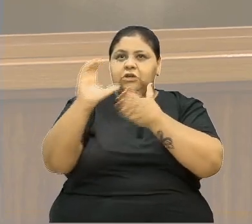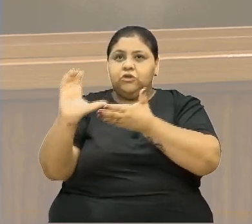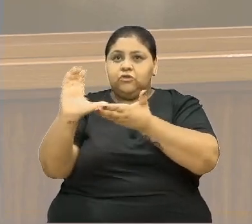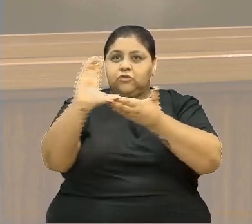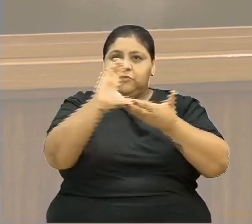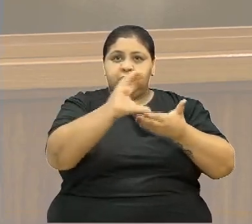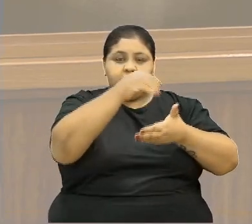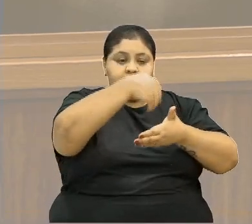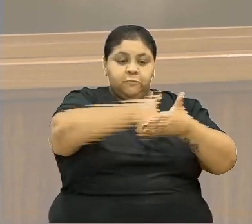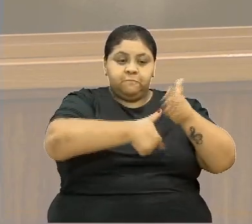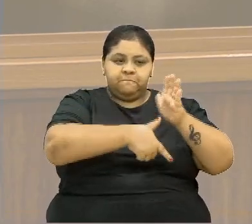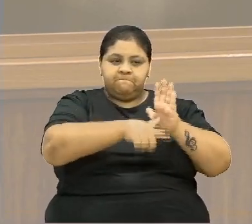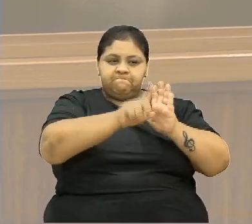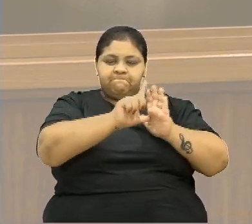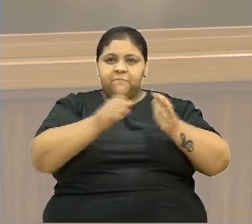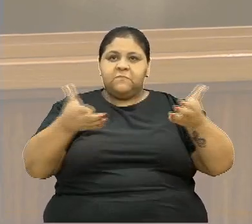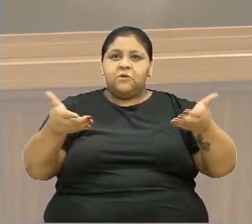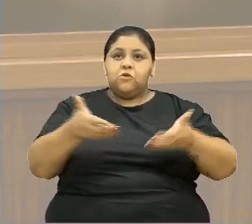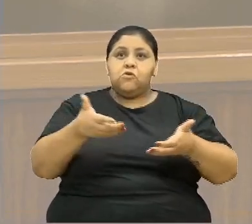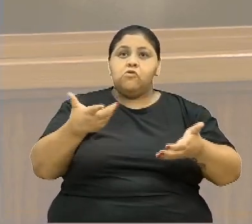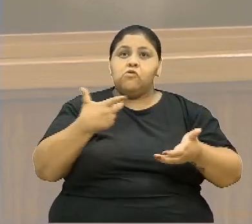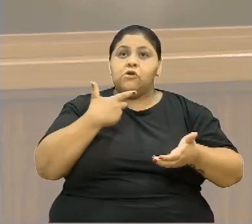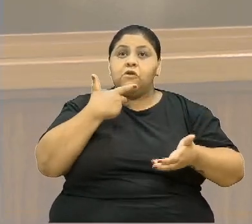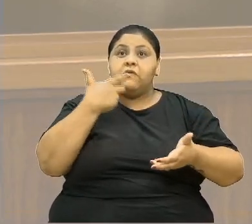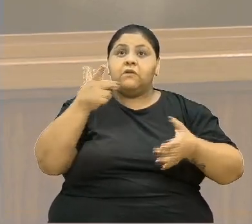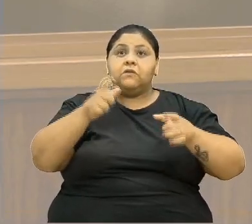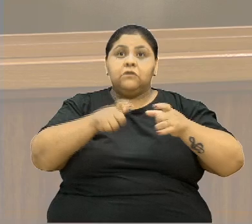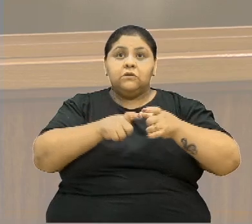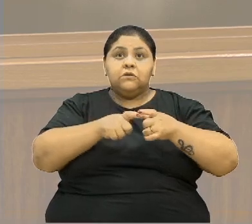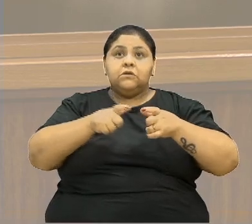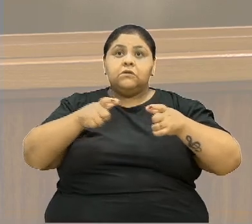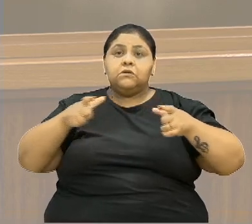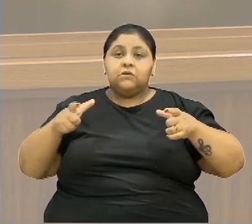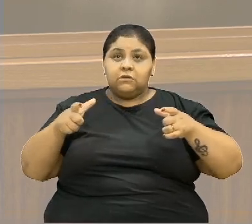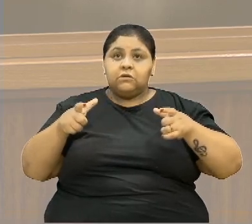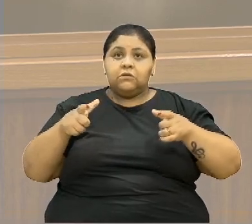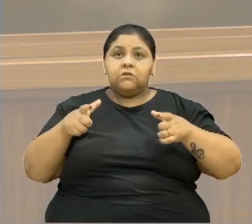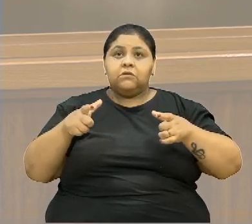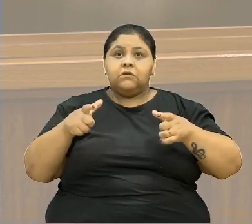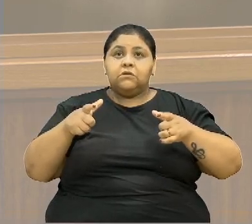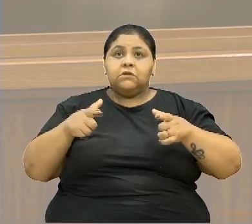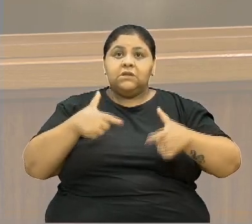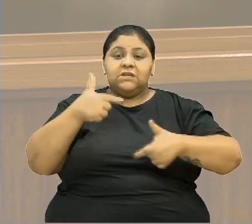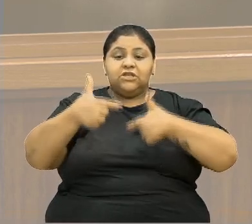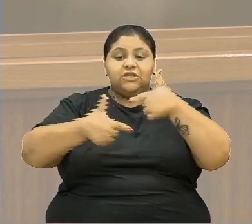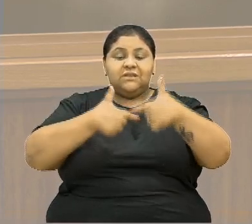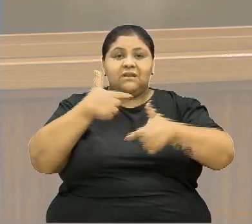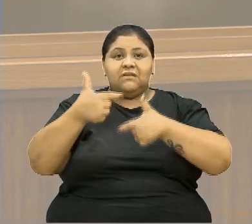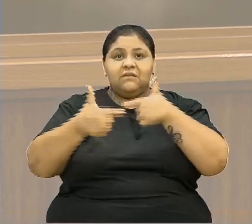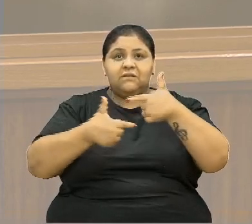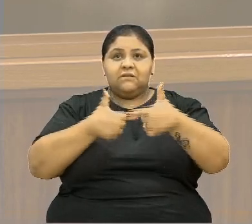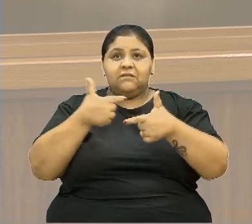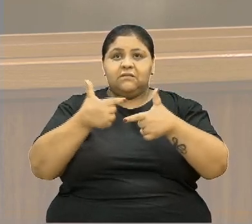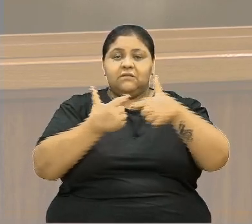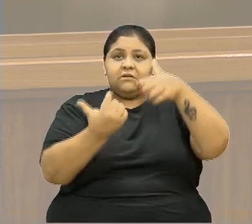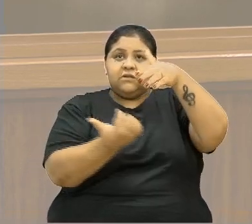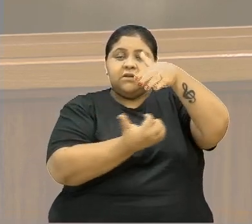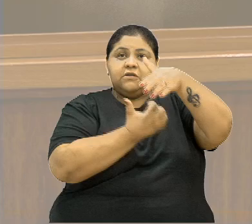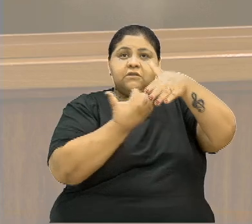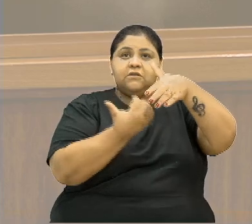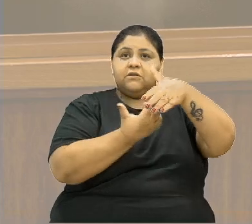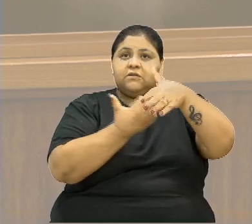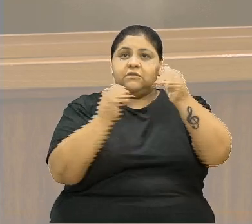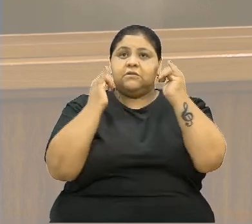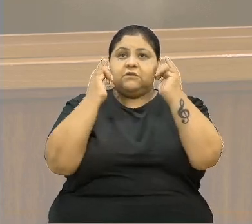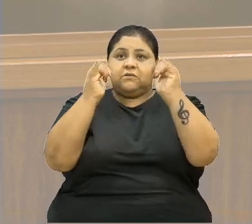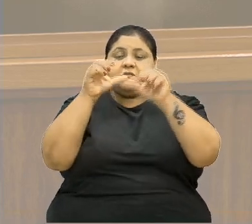nós estamos falando da ampliação de serviços disponibilizados pela empresa de transporte